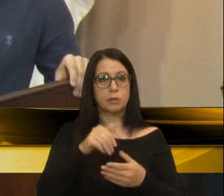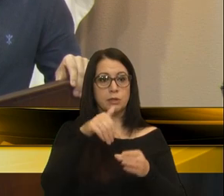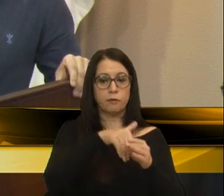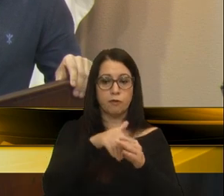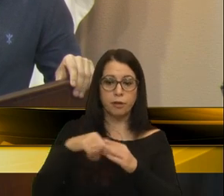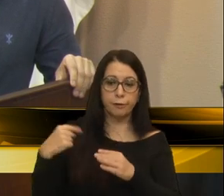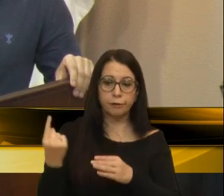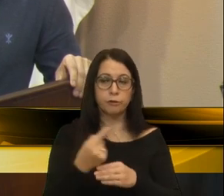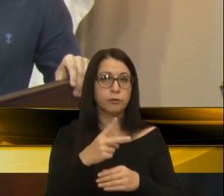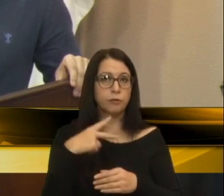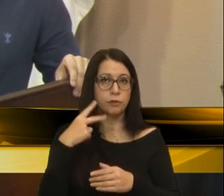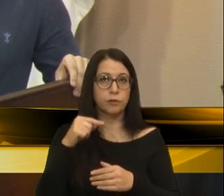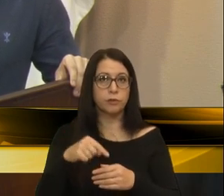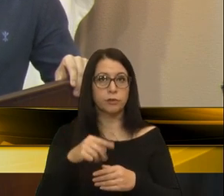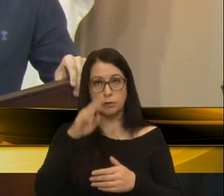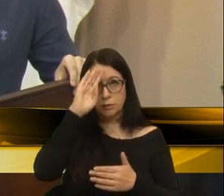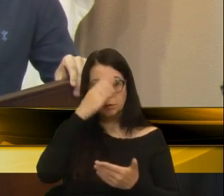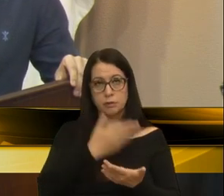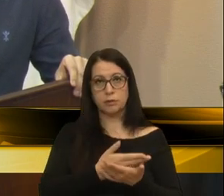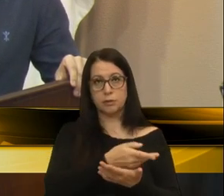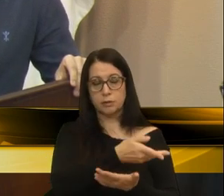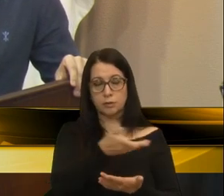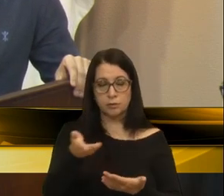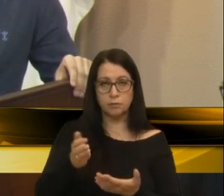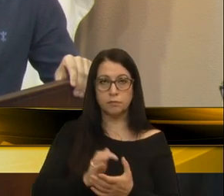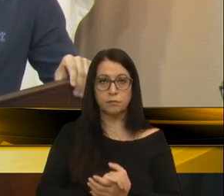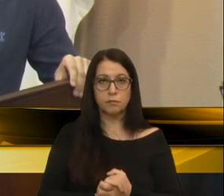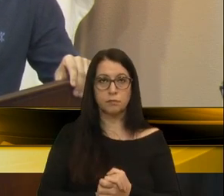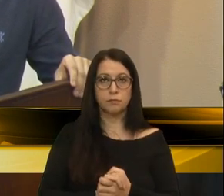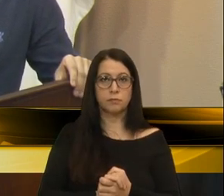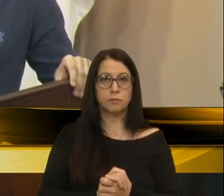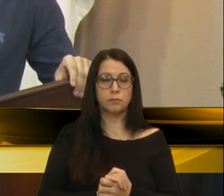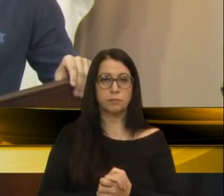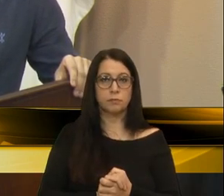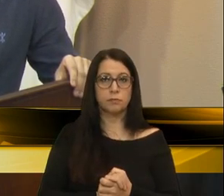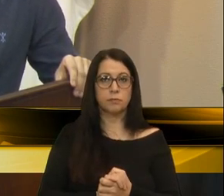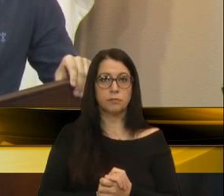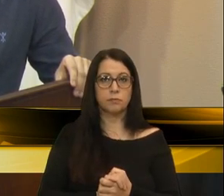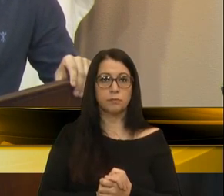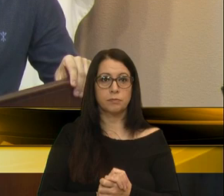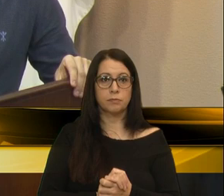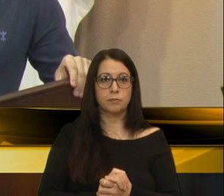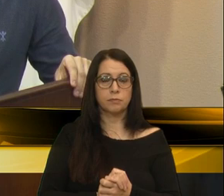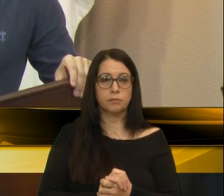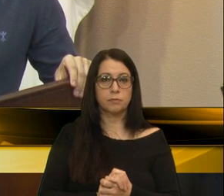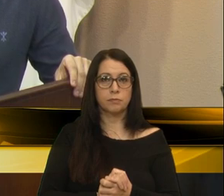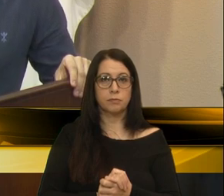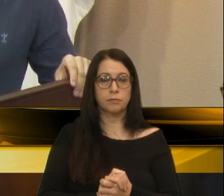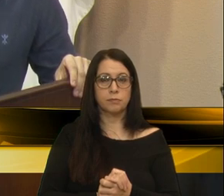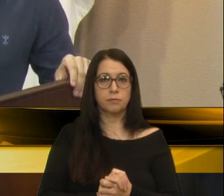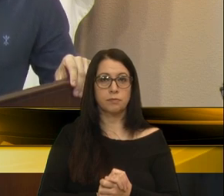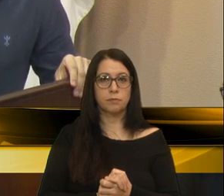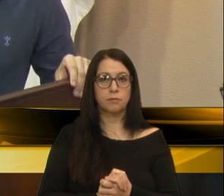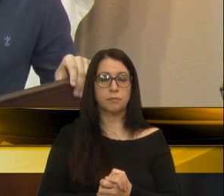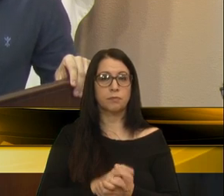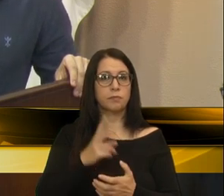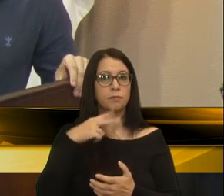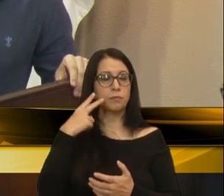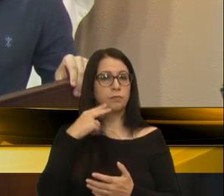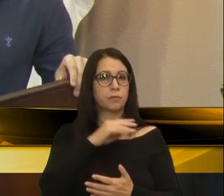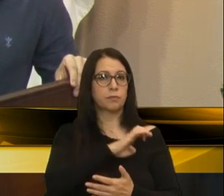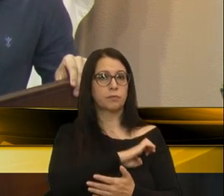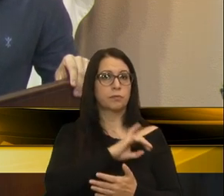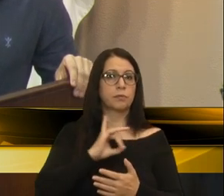vereadores que confiaram o voto nos demais. Ao vereador Ed Carlos,